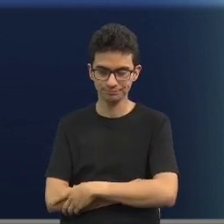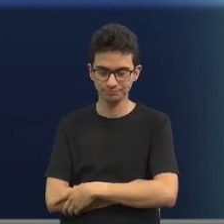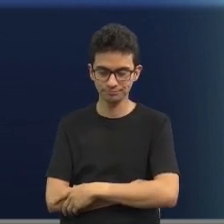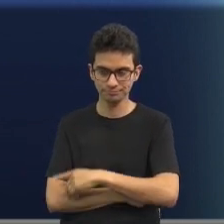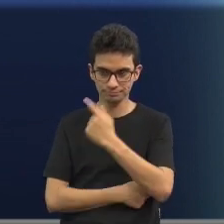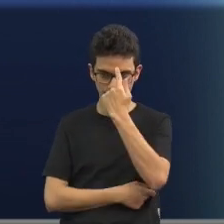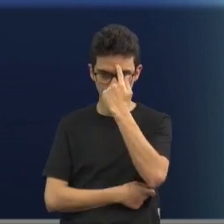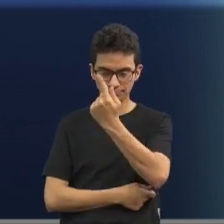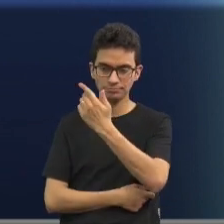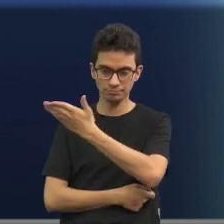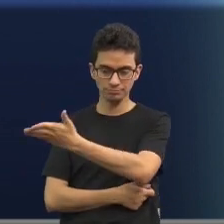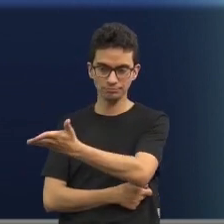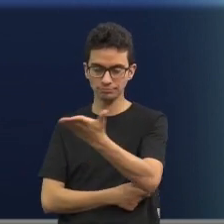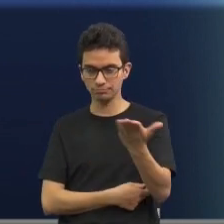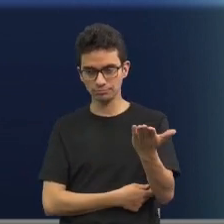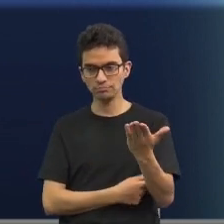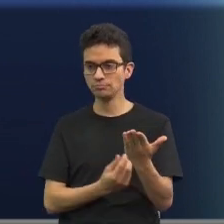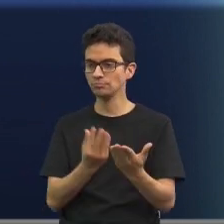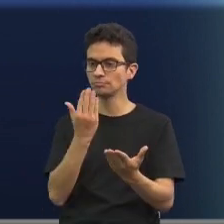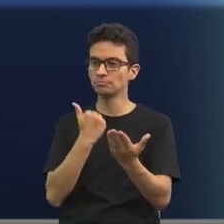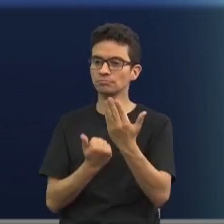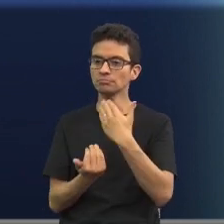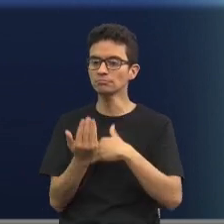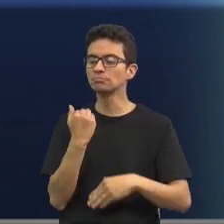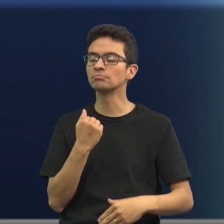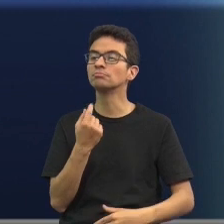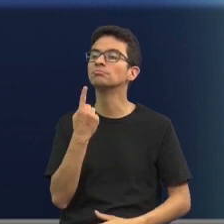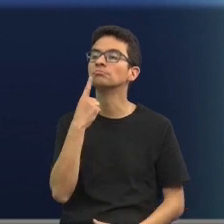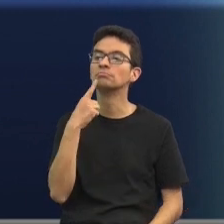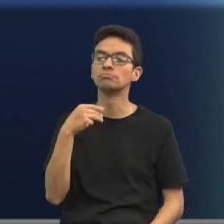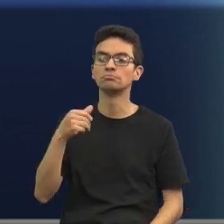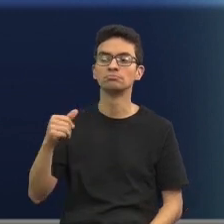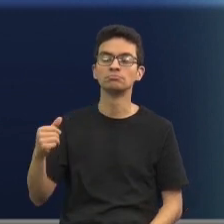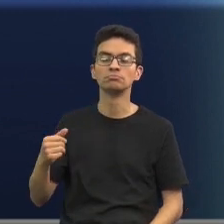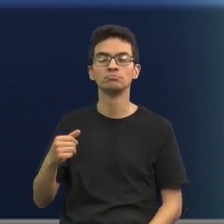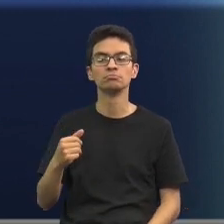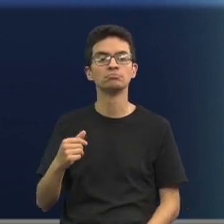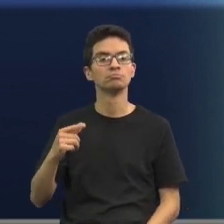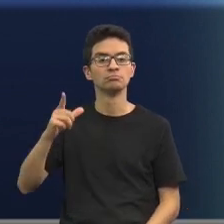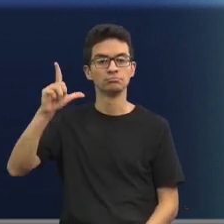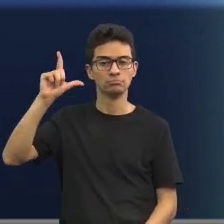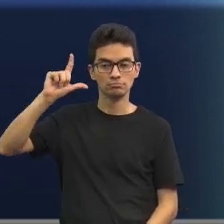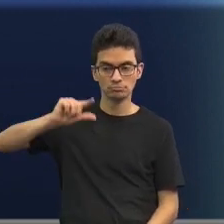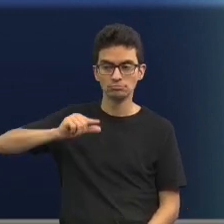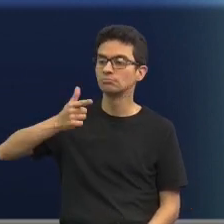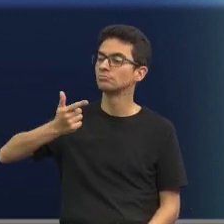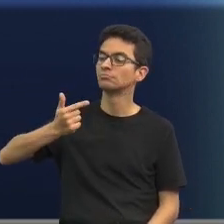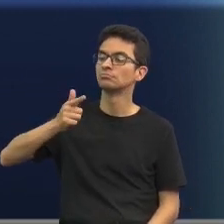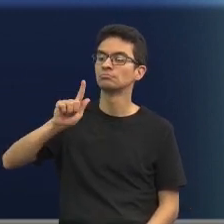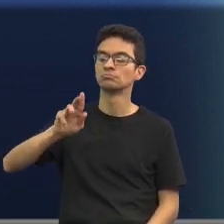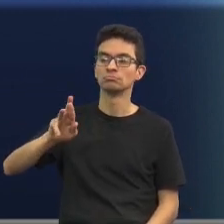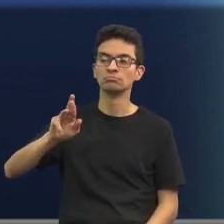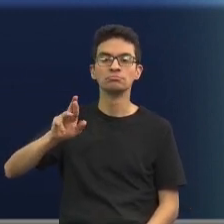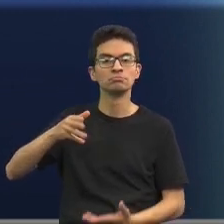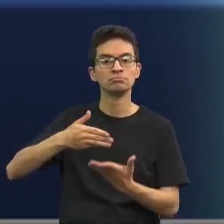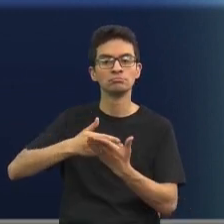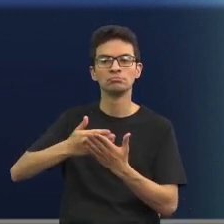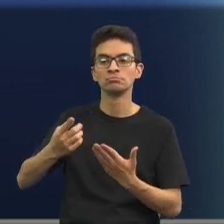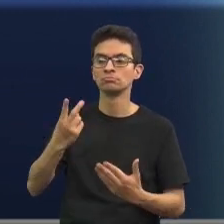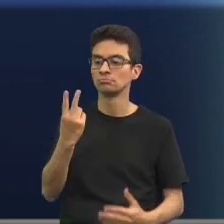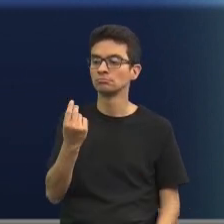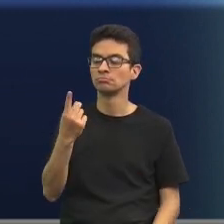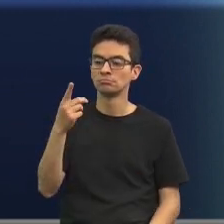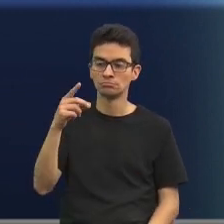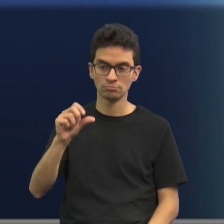que a ingestão média diária de sal no brasil reduza se de 12 gramas em 2019 para